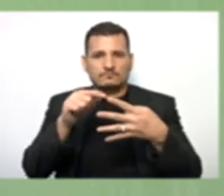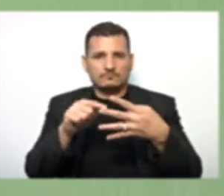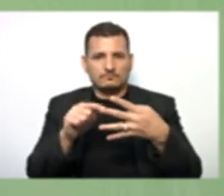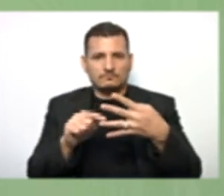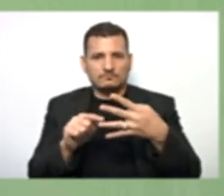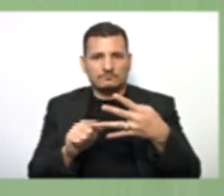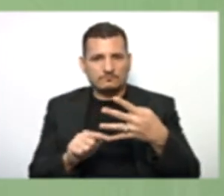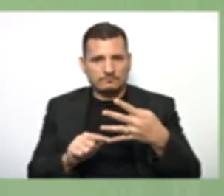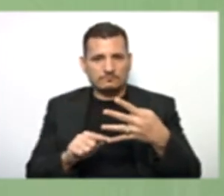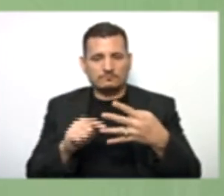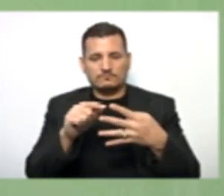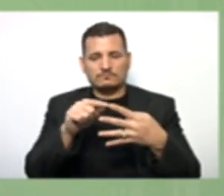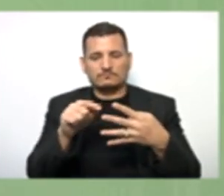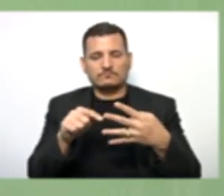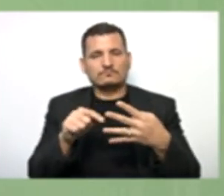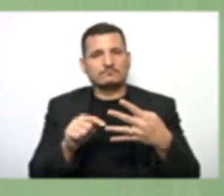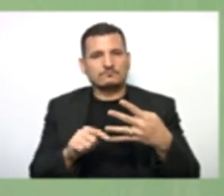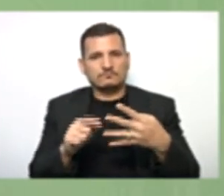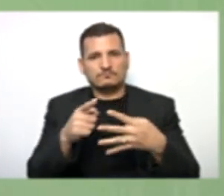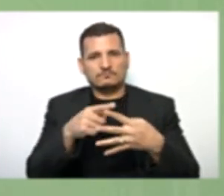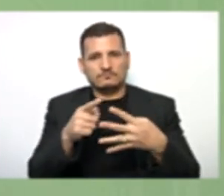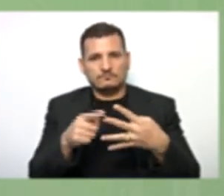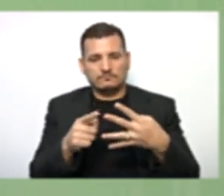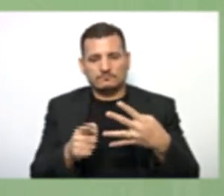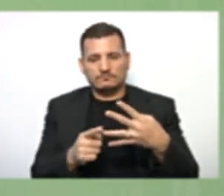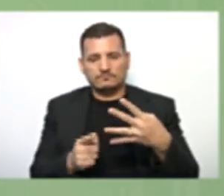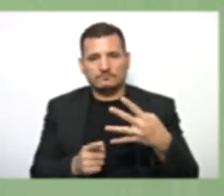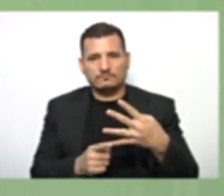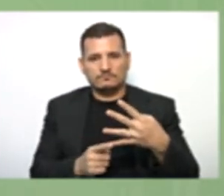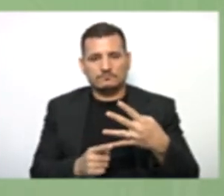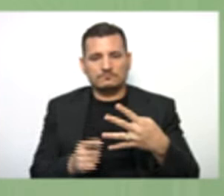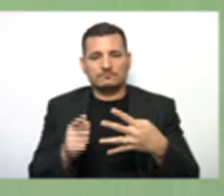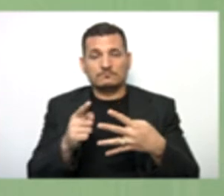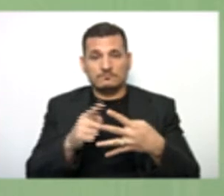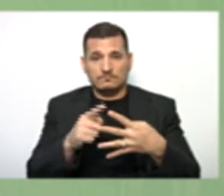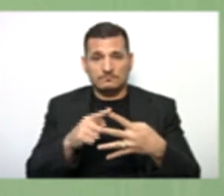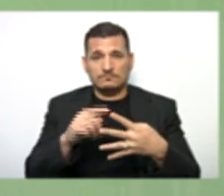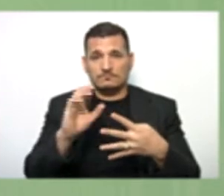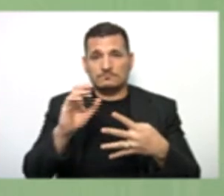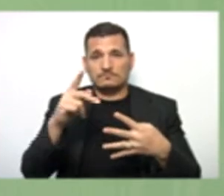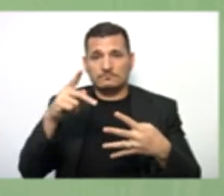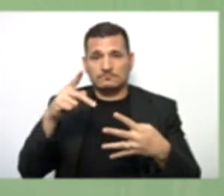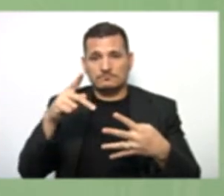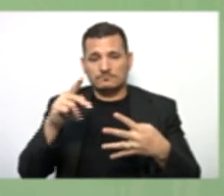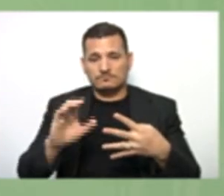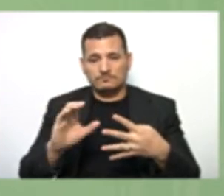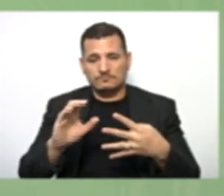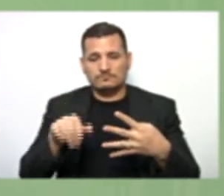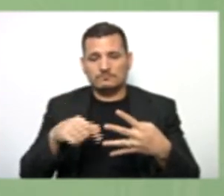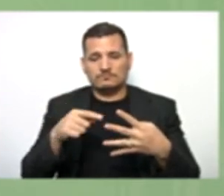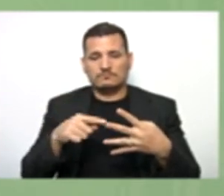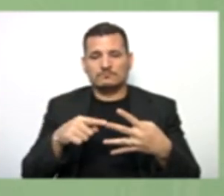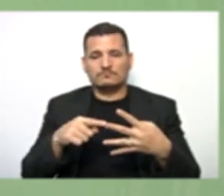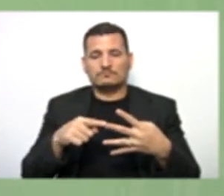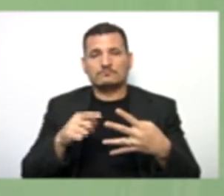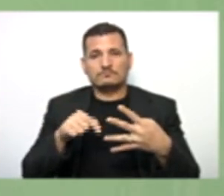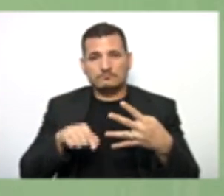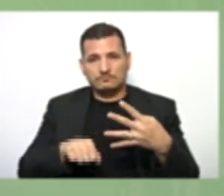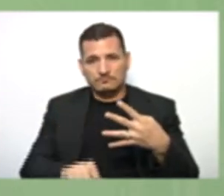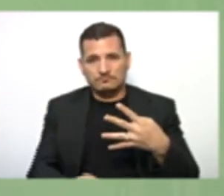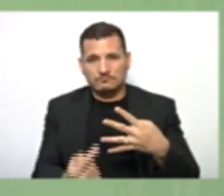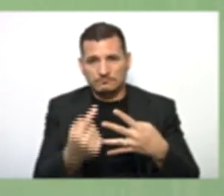de processo, ok? Os processos de processador, ou de CPU, processos de entrada e